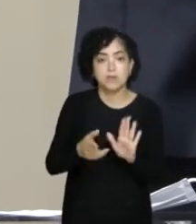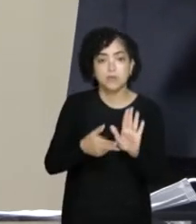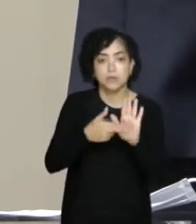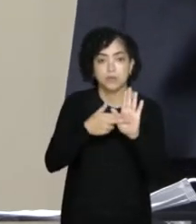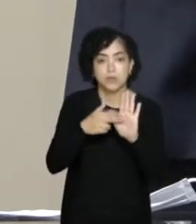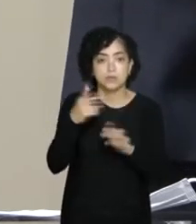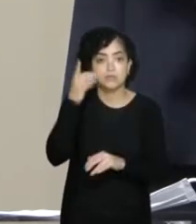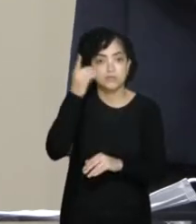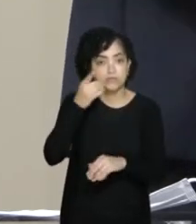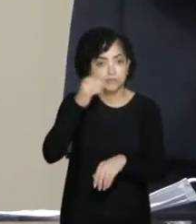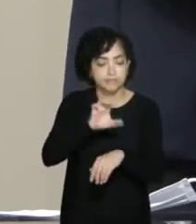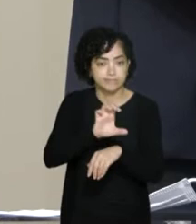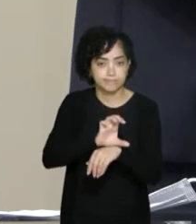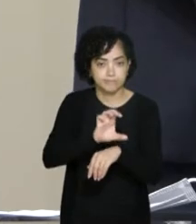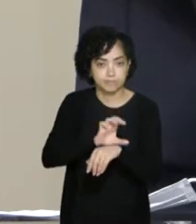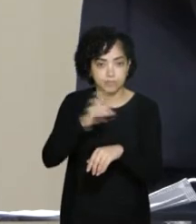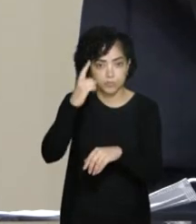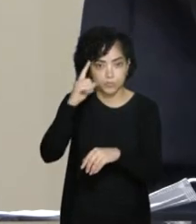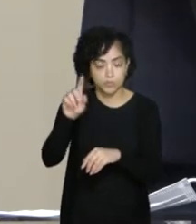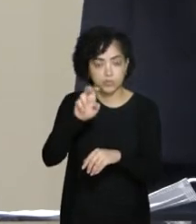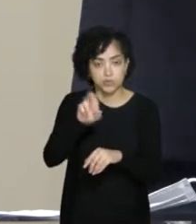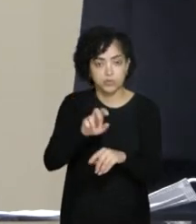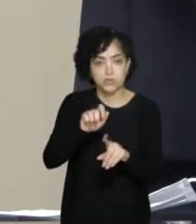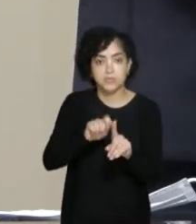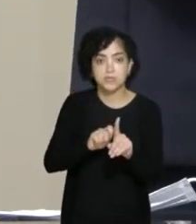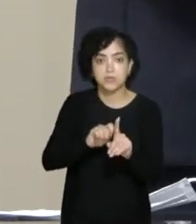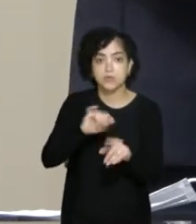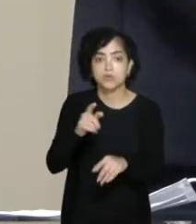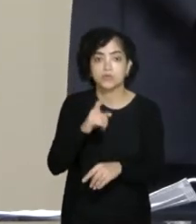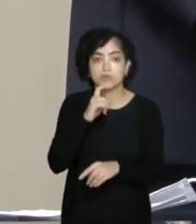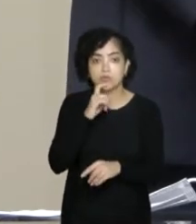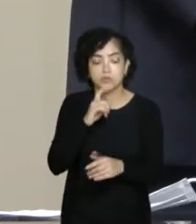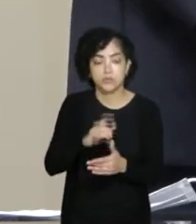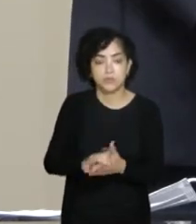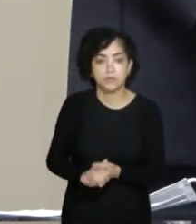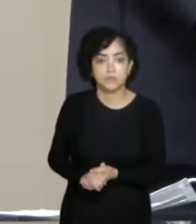de deputado neste poder a partir de 5 de julho do corrente ano,